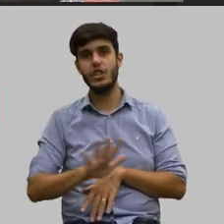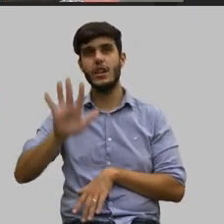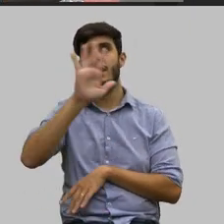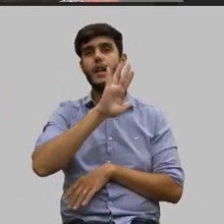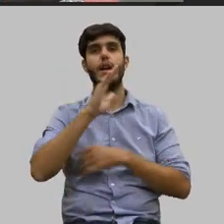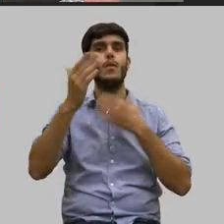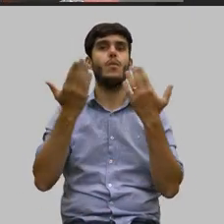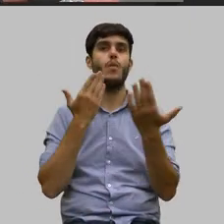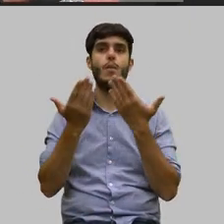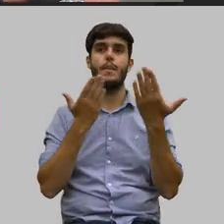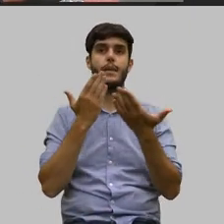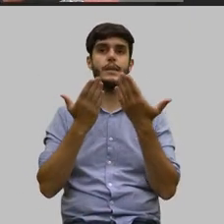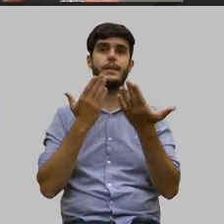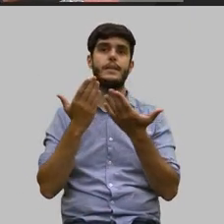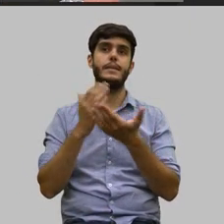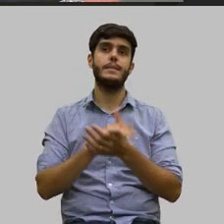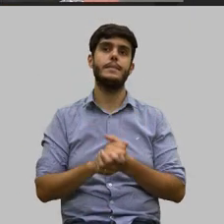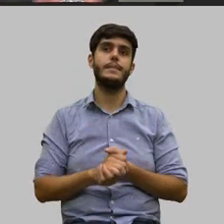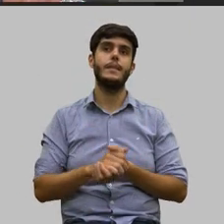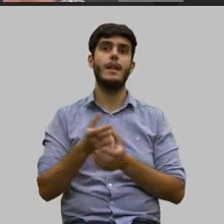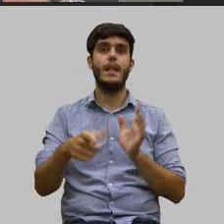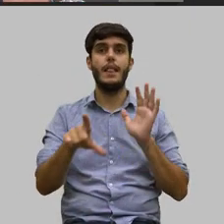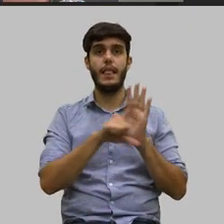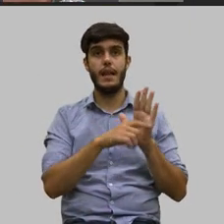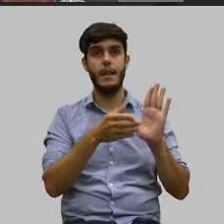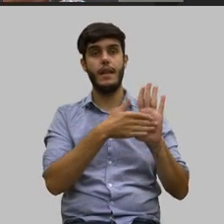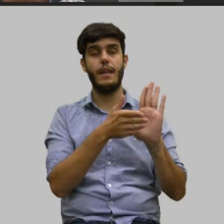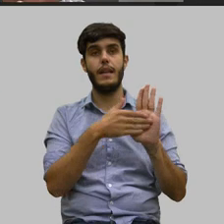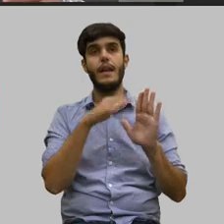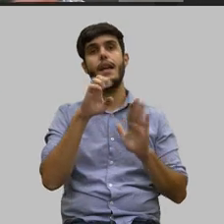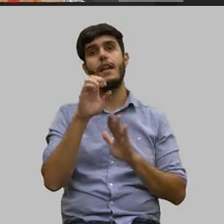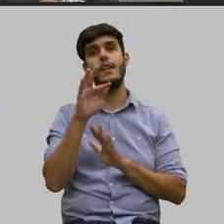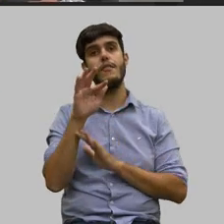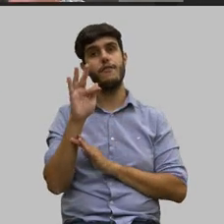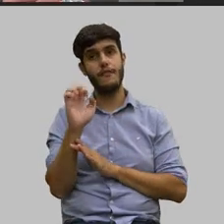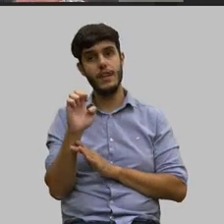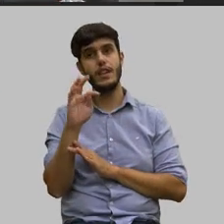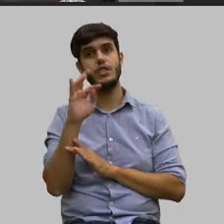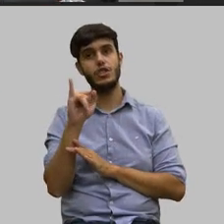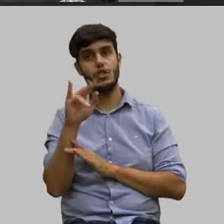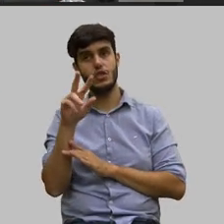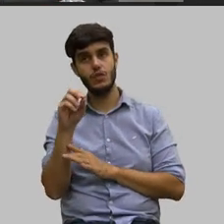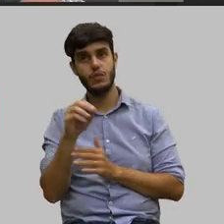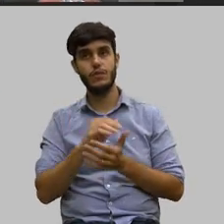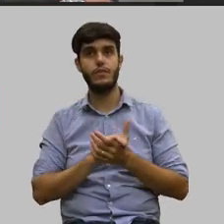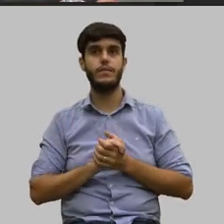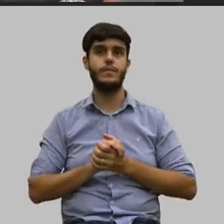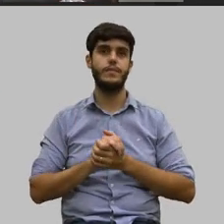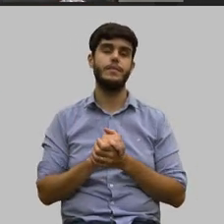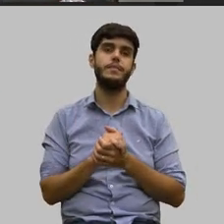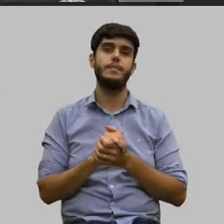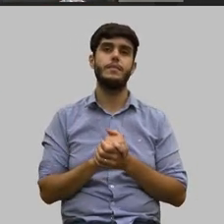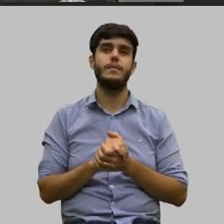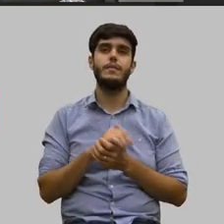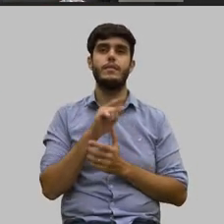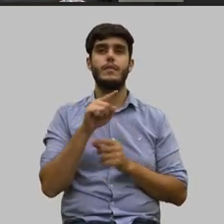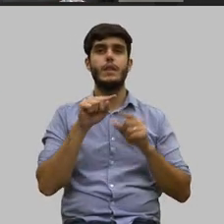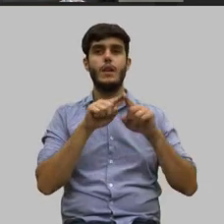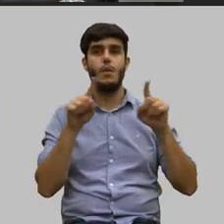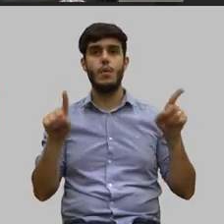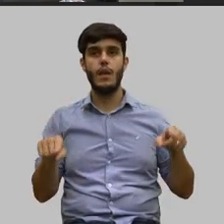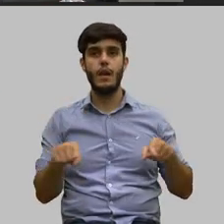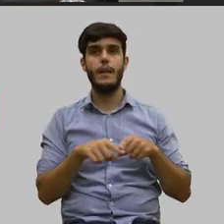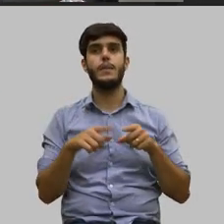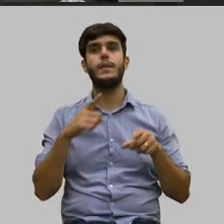ou que disz respeito à lei do efetivo de forma geral eh por por quadro especificamente no que OBM nós temos aí